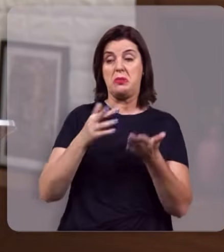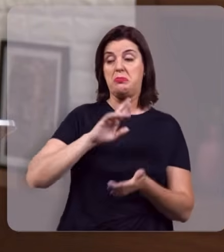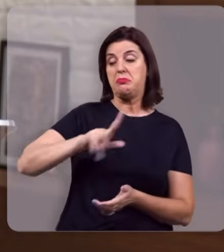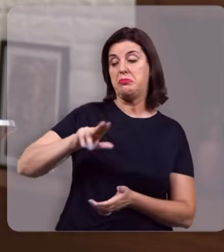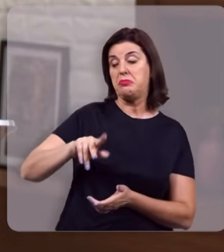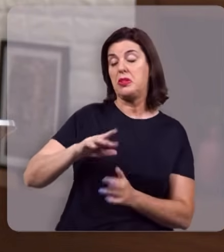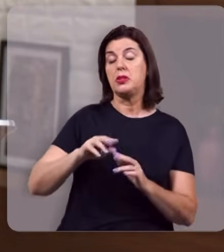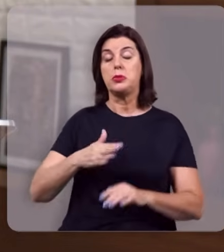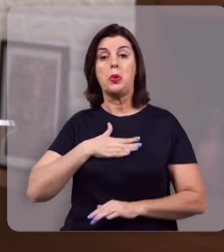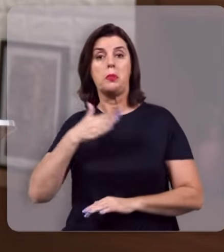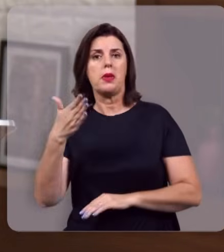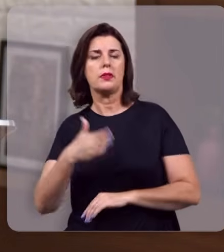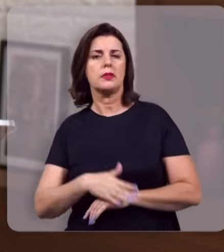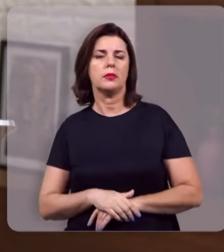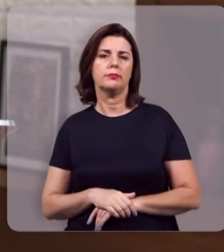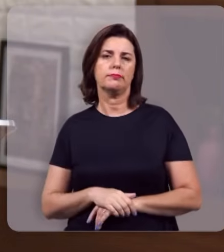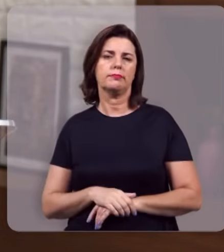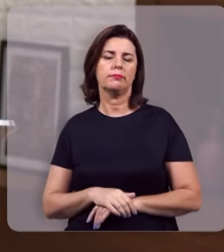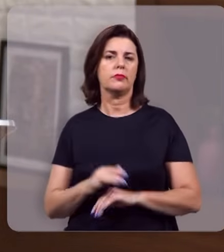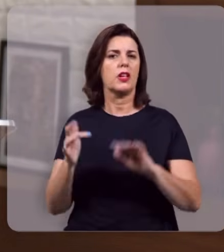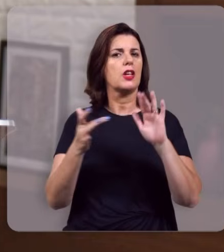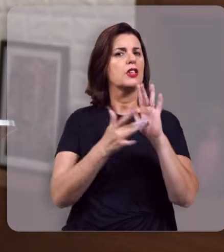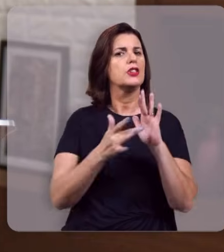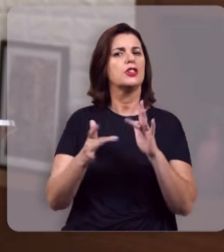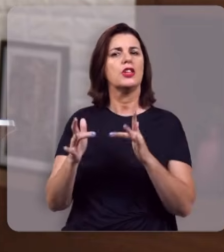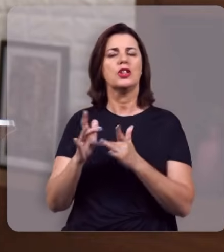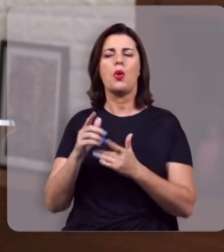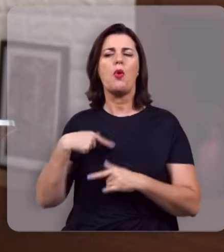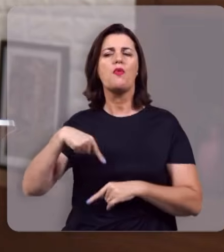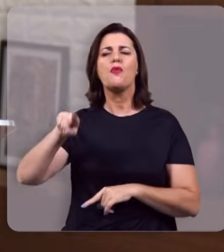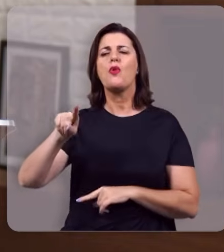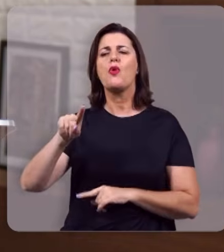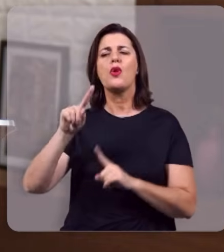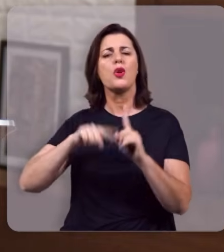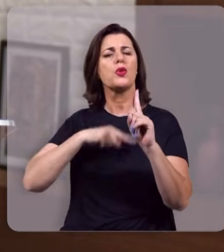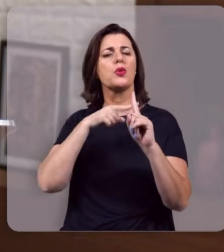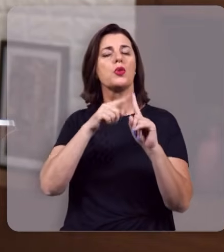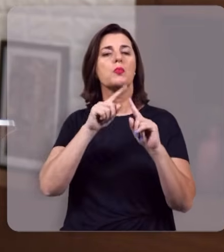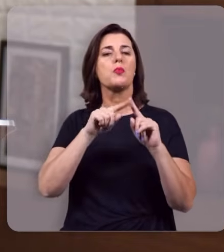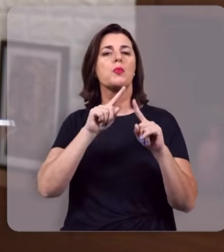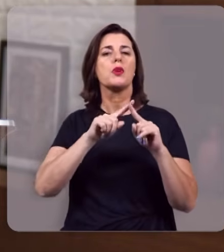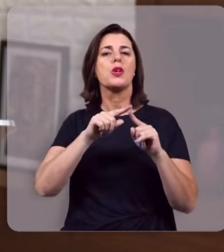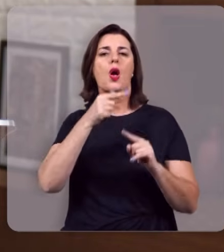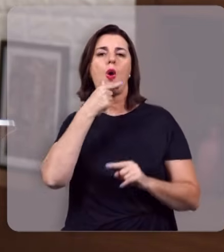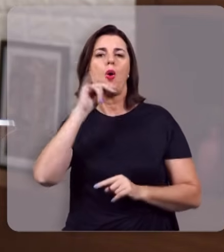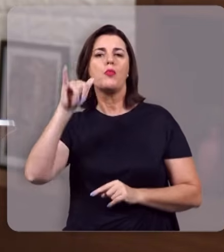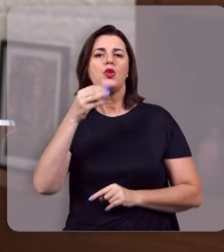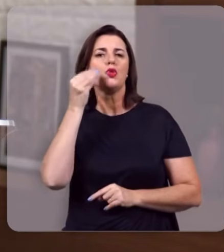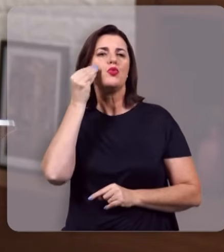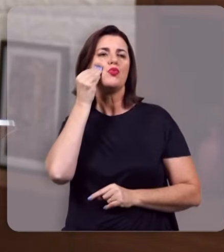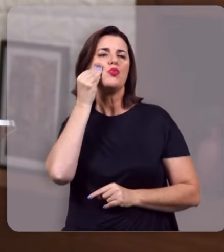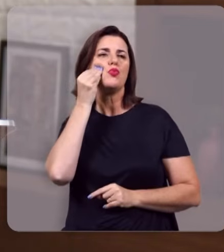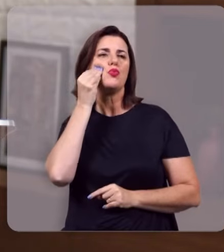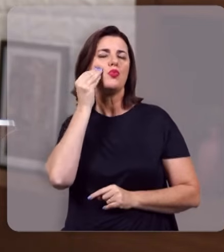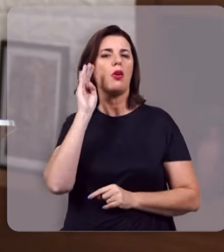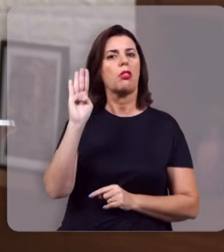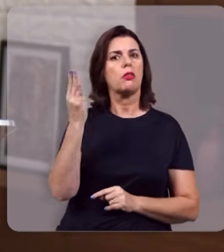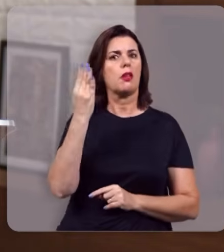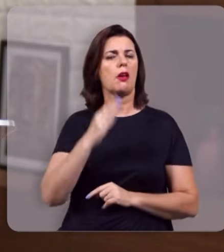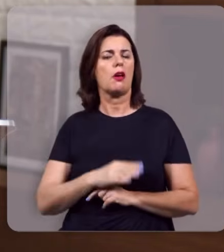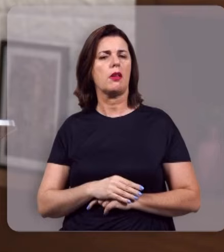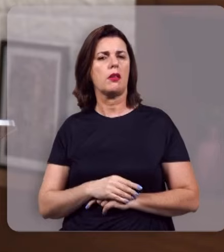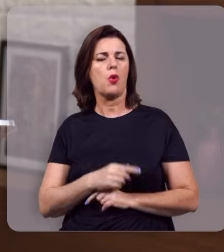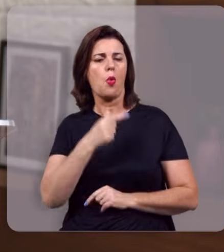uma surpresa. Ele não foi para a cruz porque Judas o traiu, porque o Sinédrio